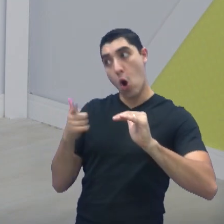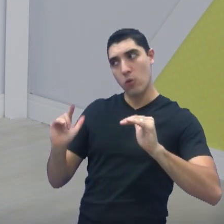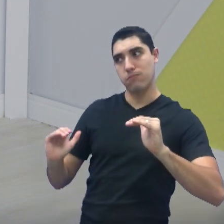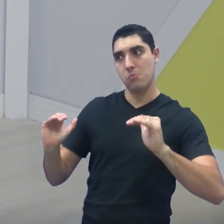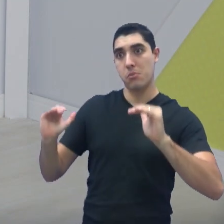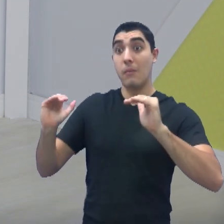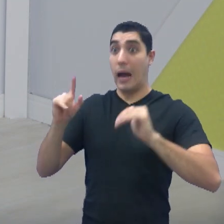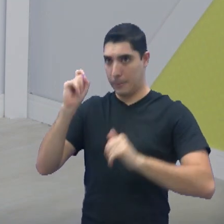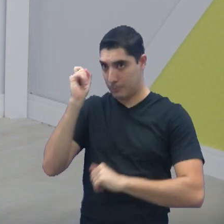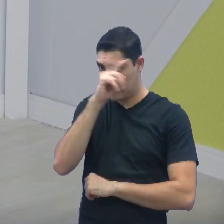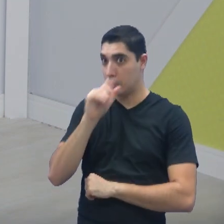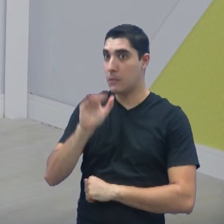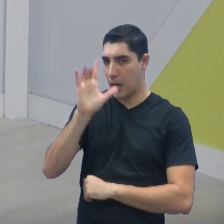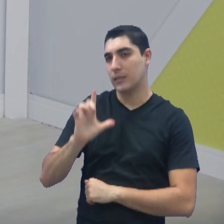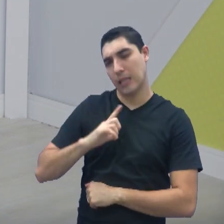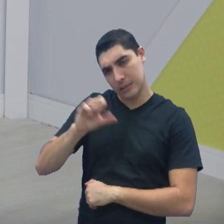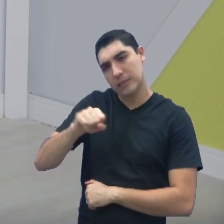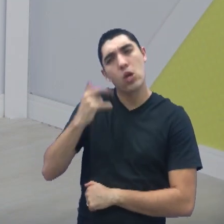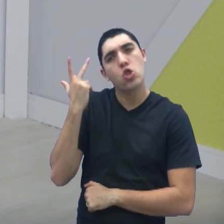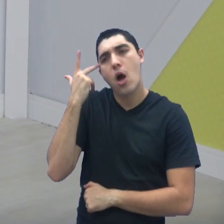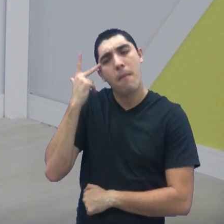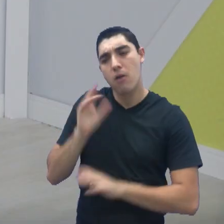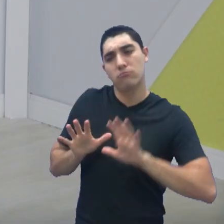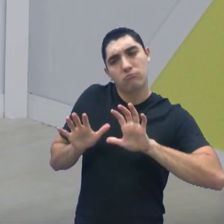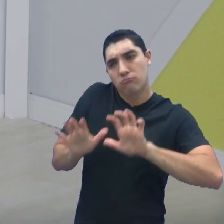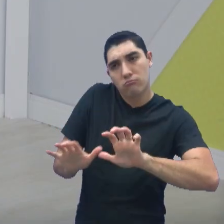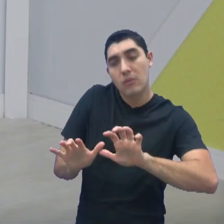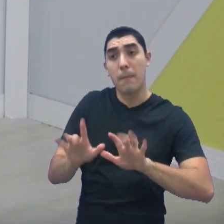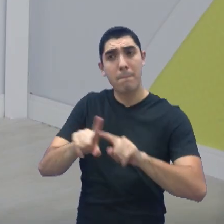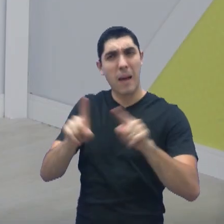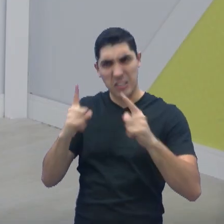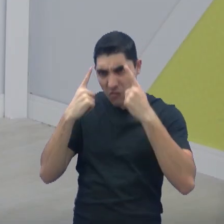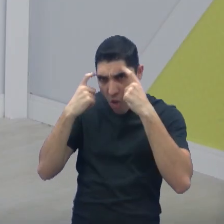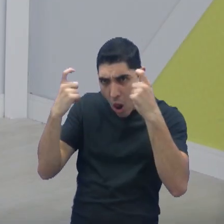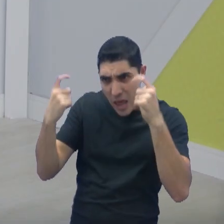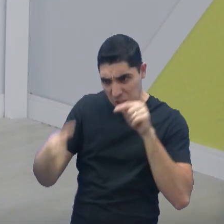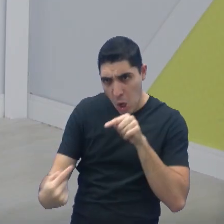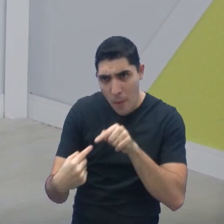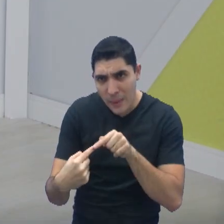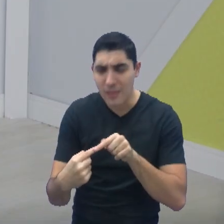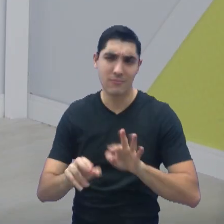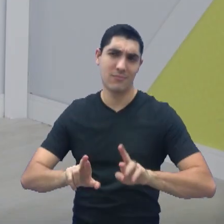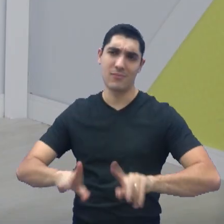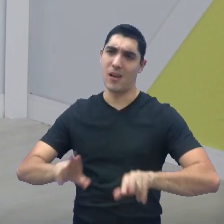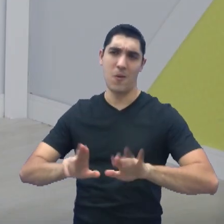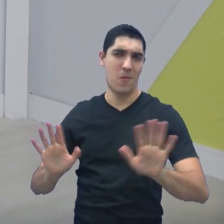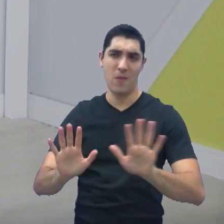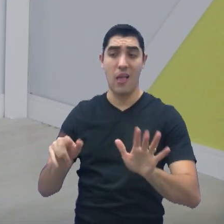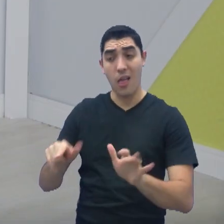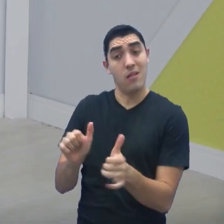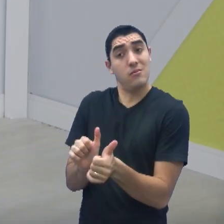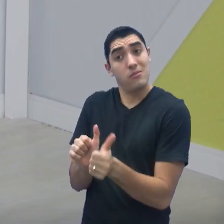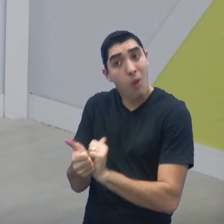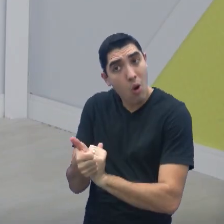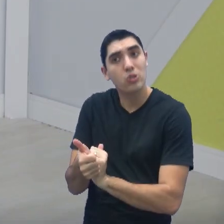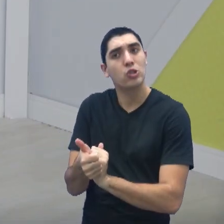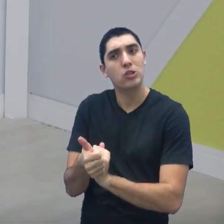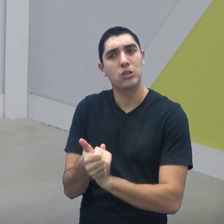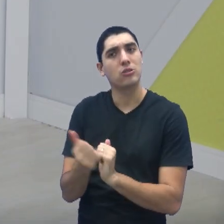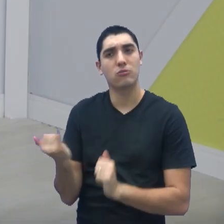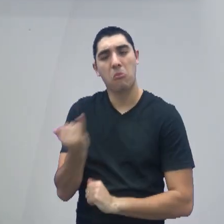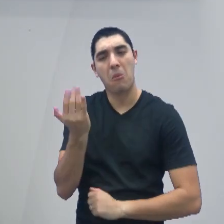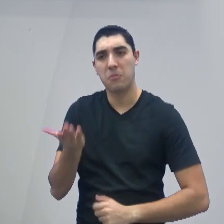natural, mas mostra que não tem violência, tem a virilidade ali do esporte de contato como é o